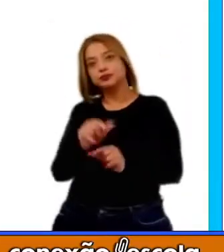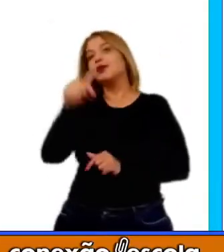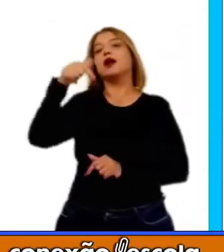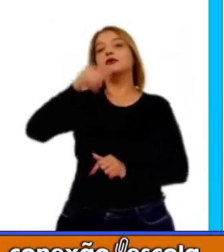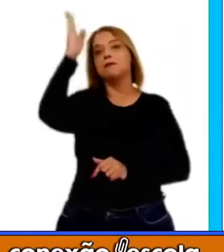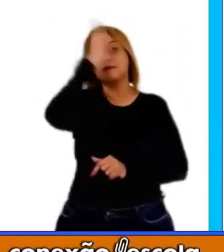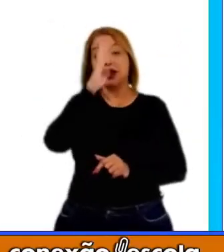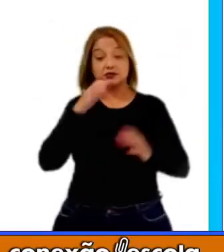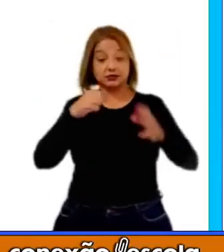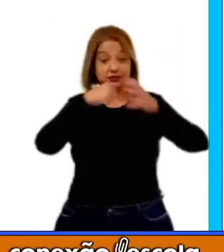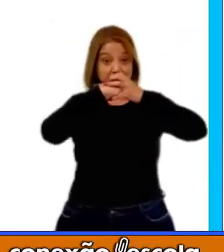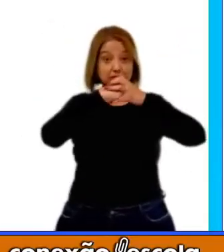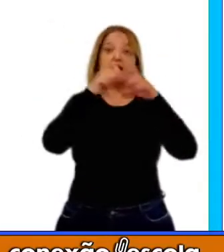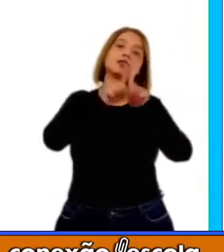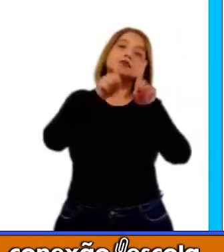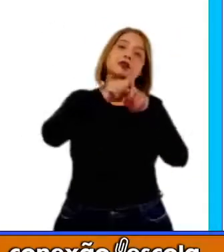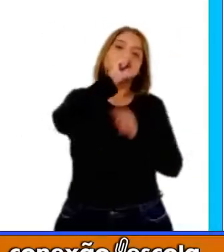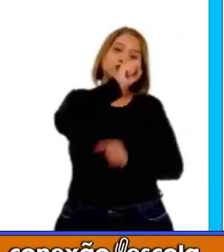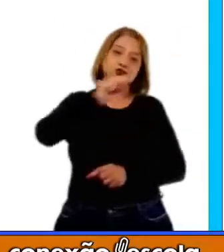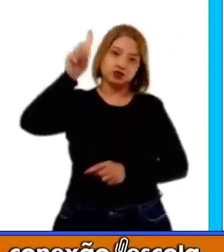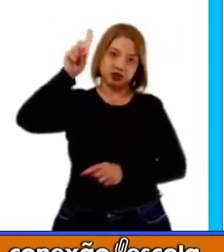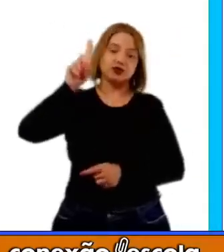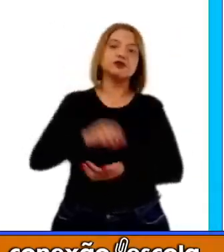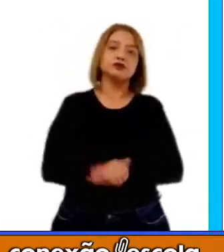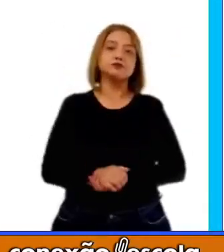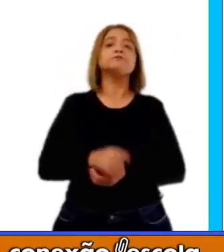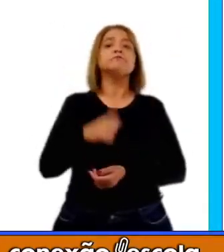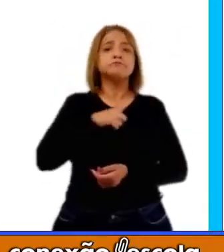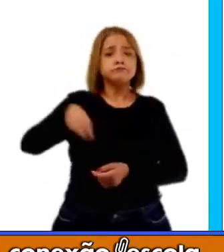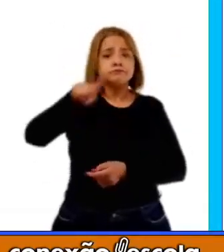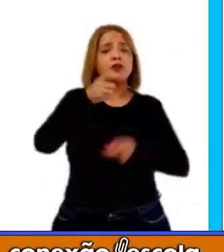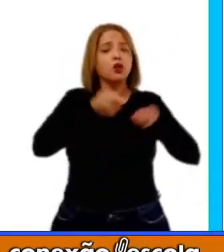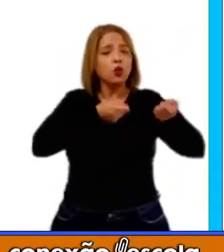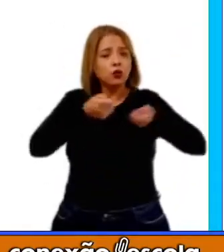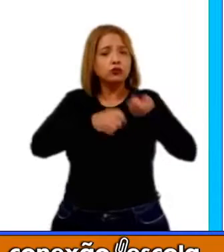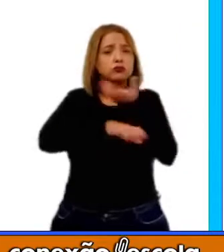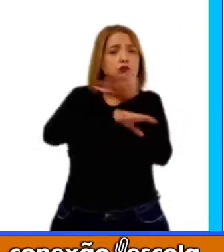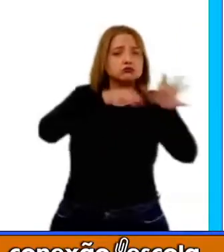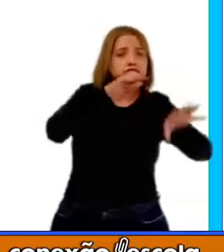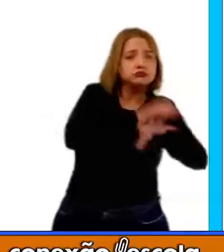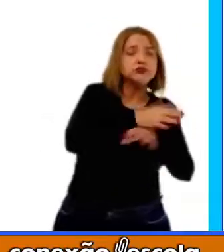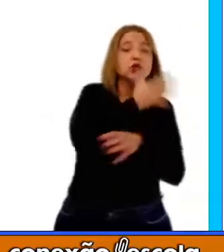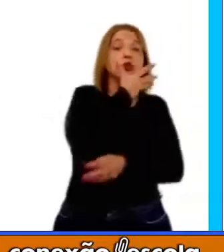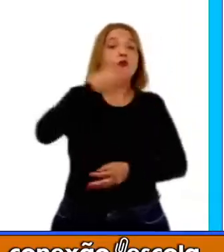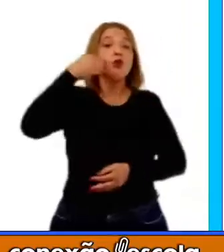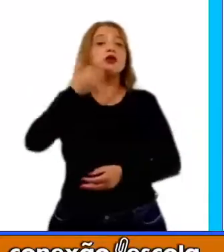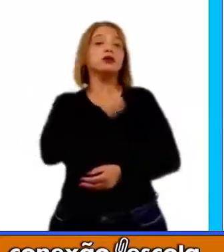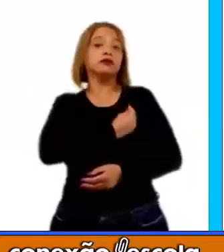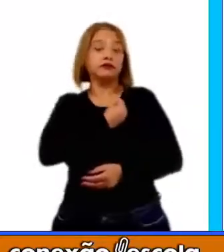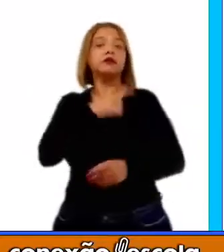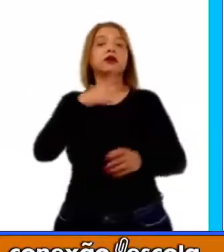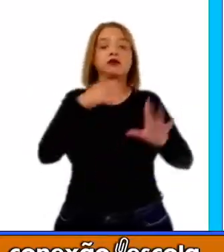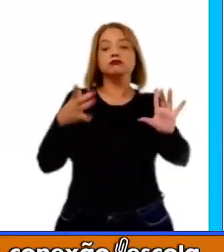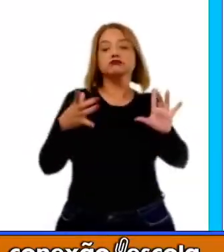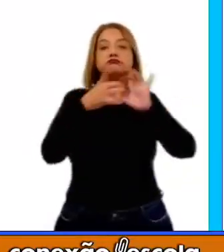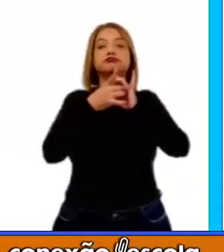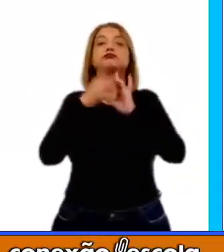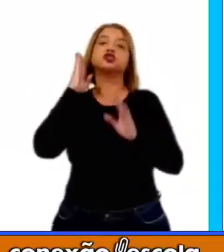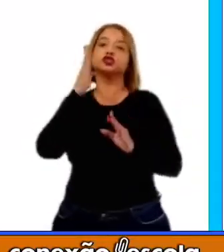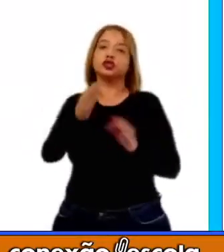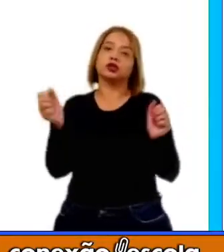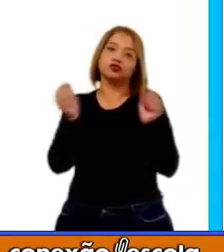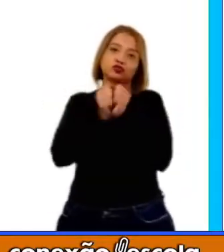O sistema é interligado. Da mesma forma, meio ambiente, economia e qualidade de vida têm relação direta, defende